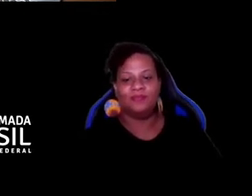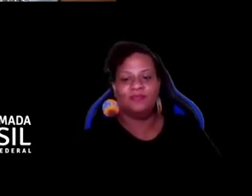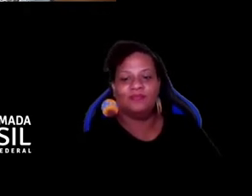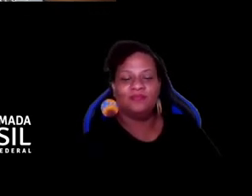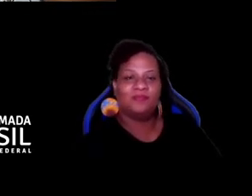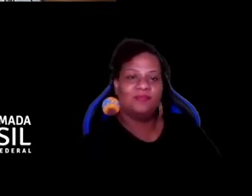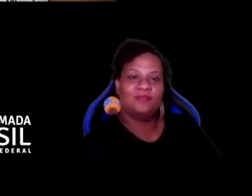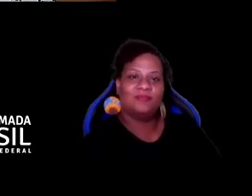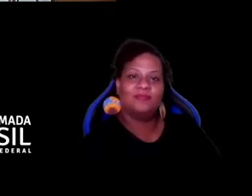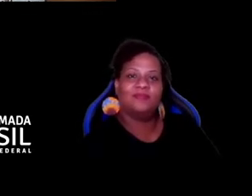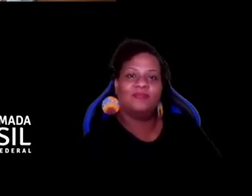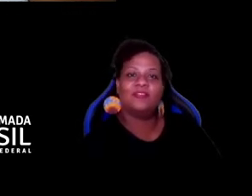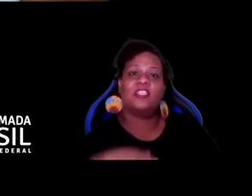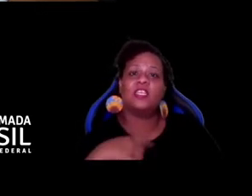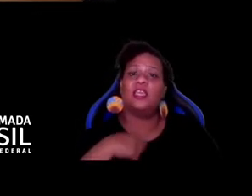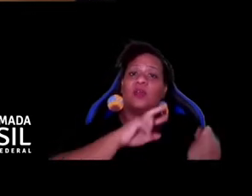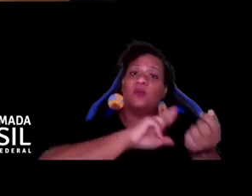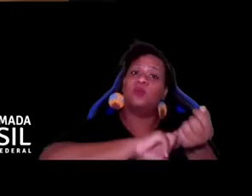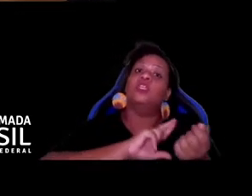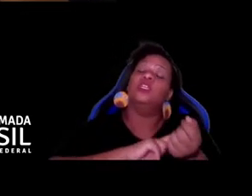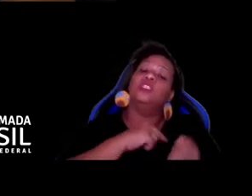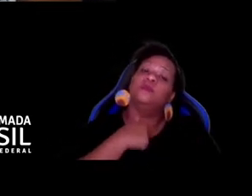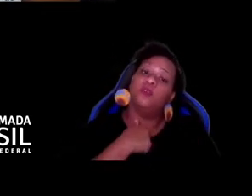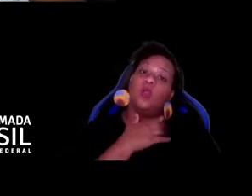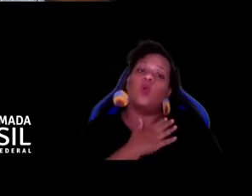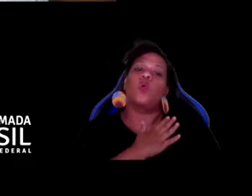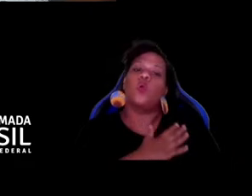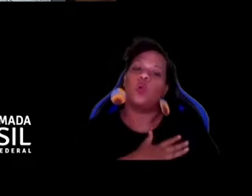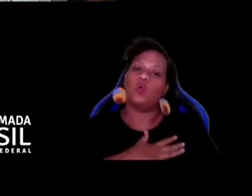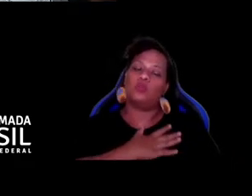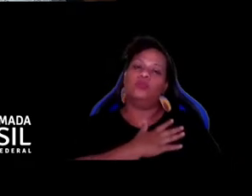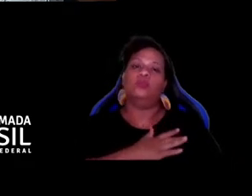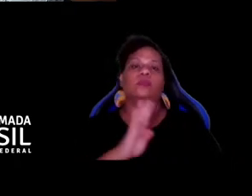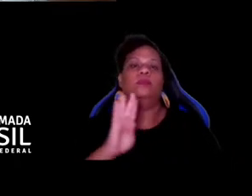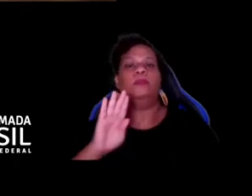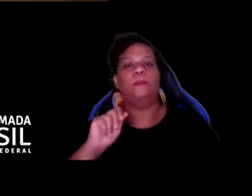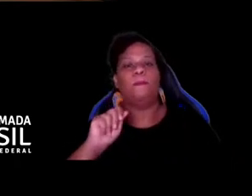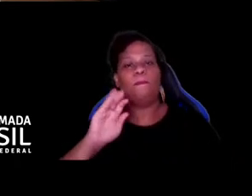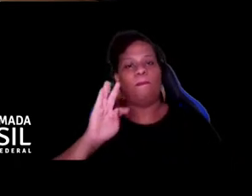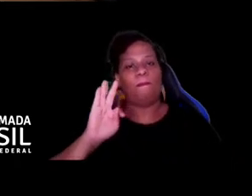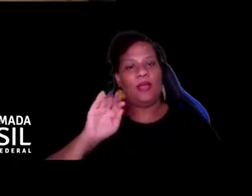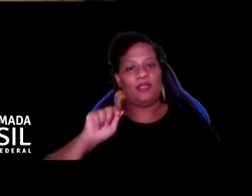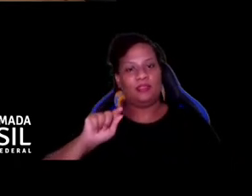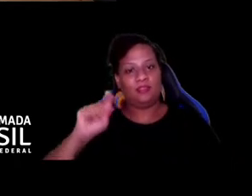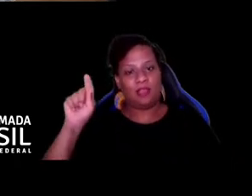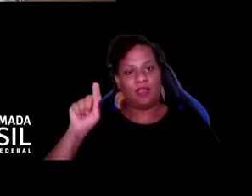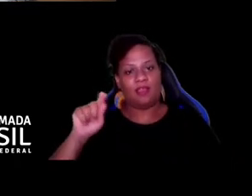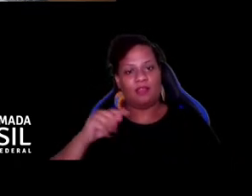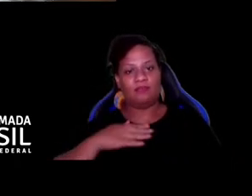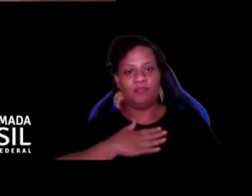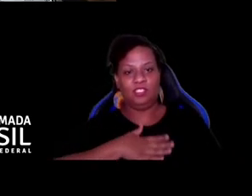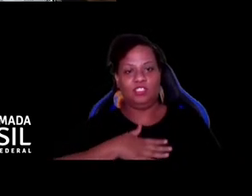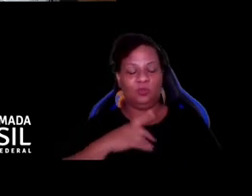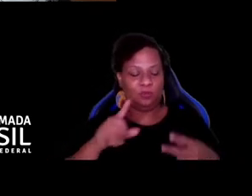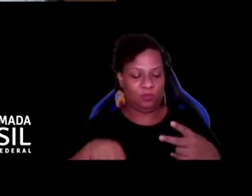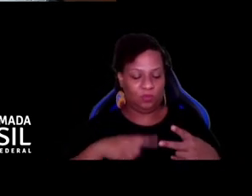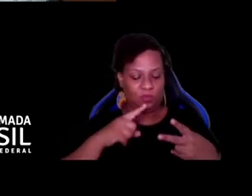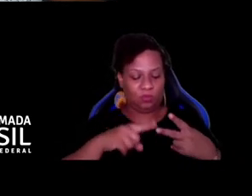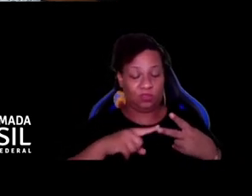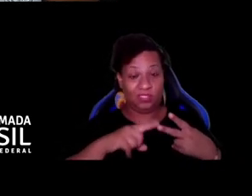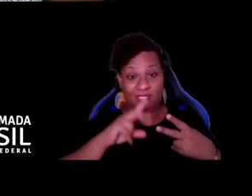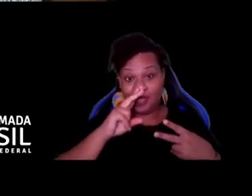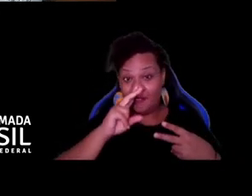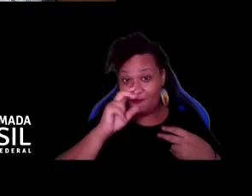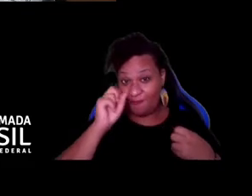E é um ritmo que eu gosto muito, né? O batá. É um ritmo de